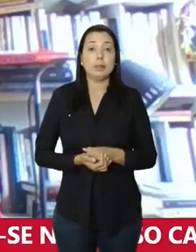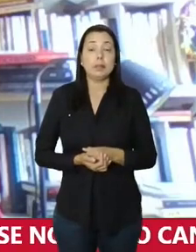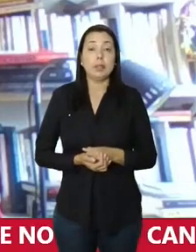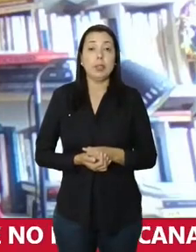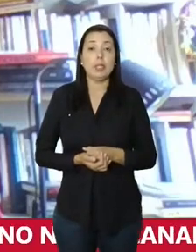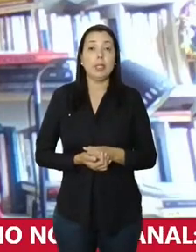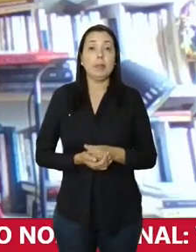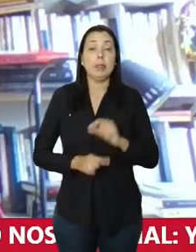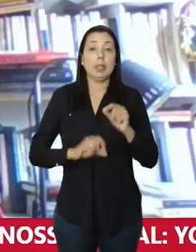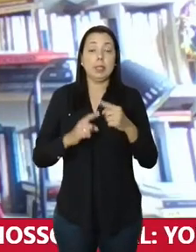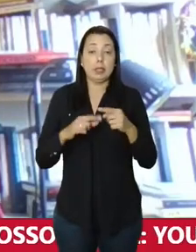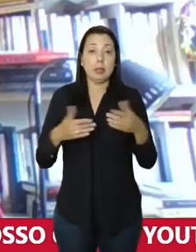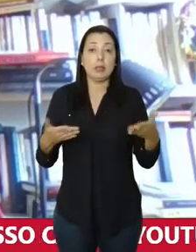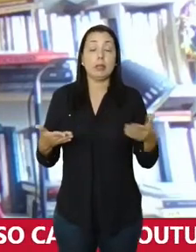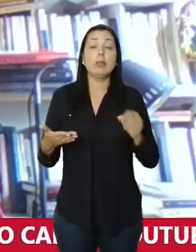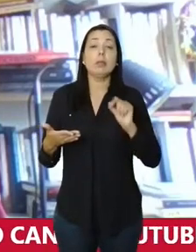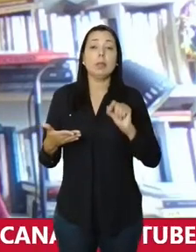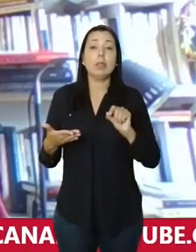que é